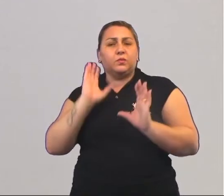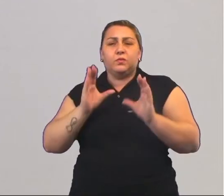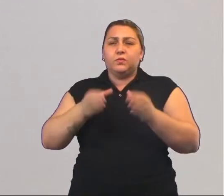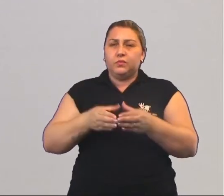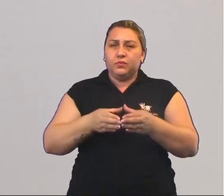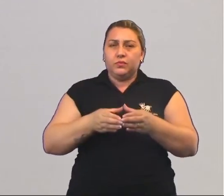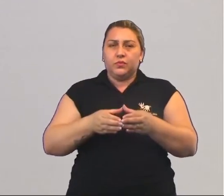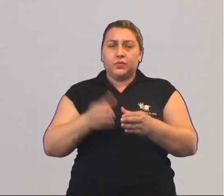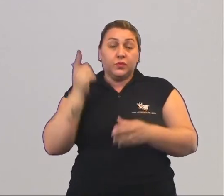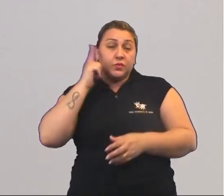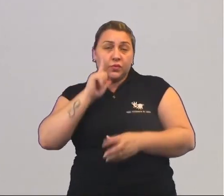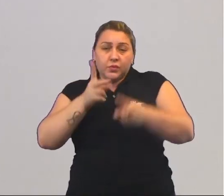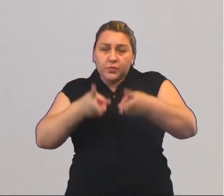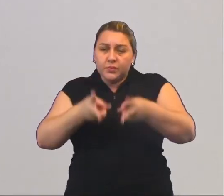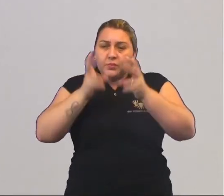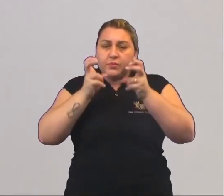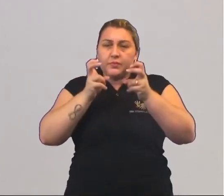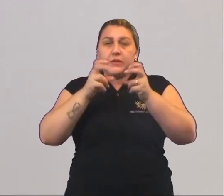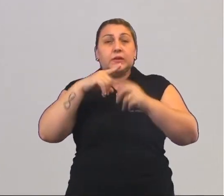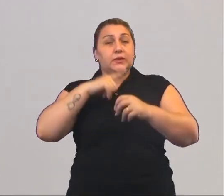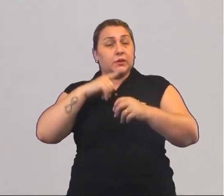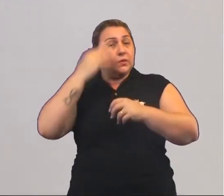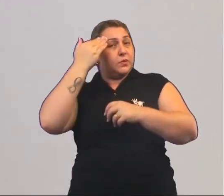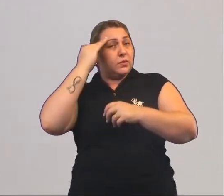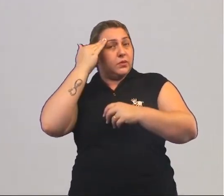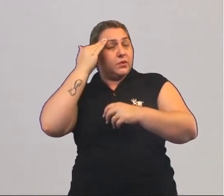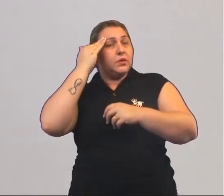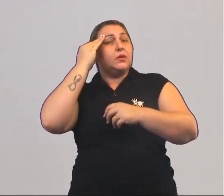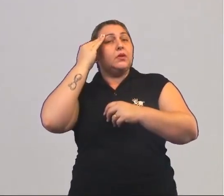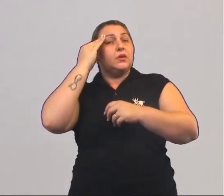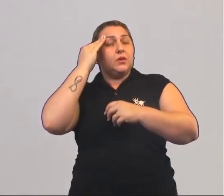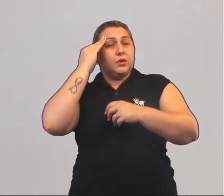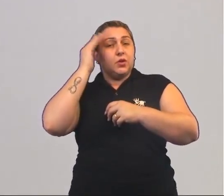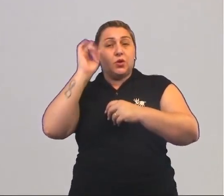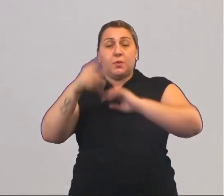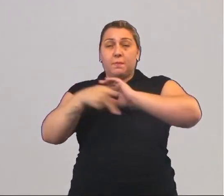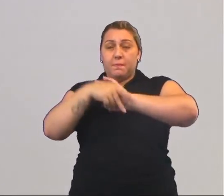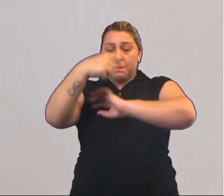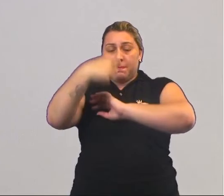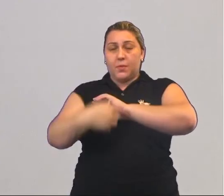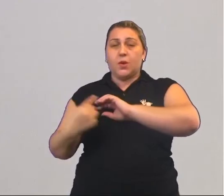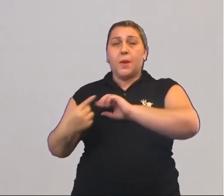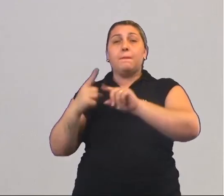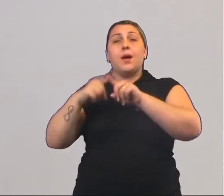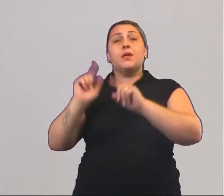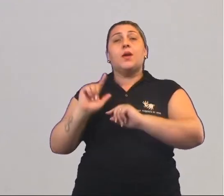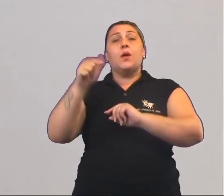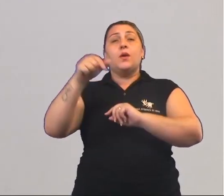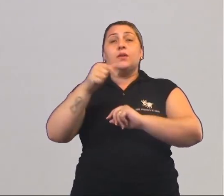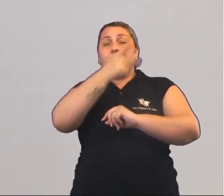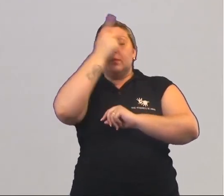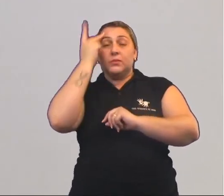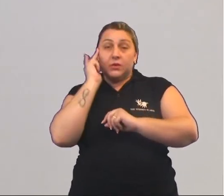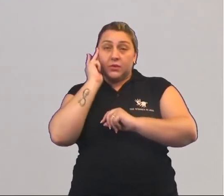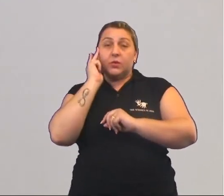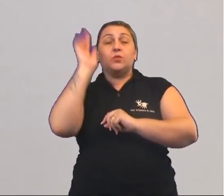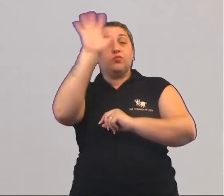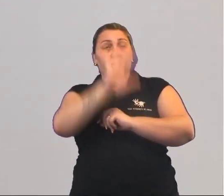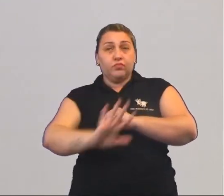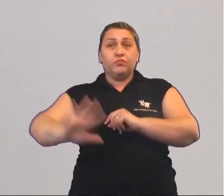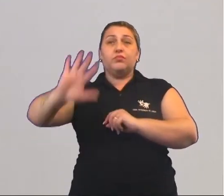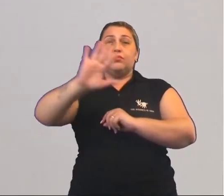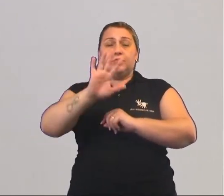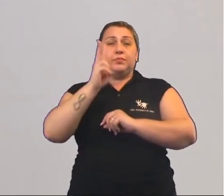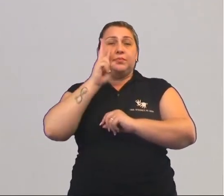Coletiva. Conseguem perceber? Nós temos o entendimento que vai ser algo não só para si, mas para outras pessoas, de um modo